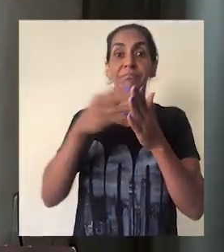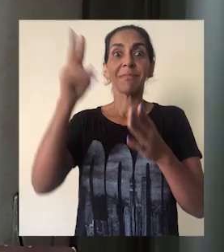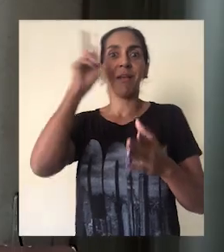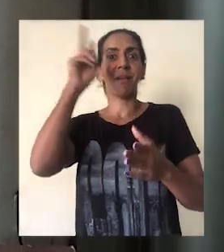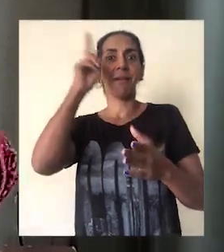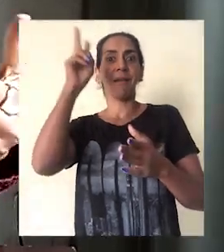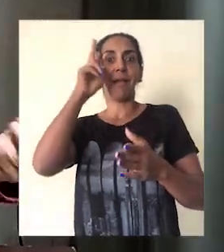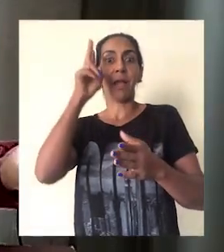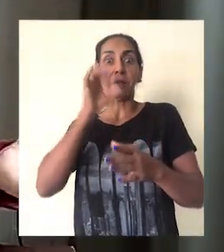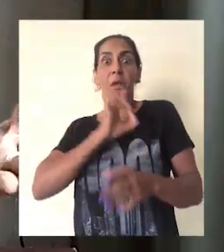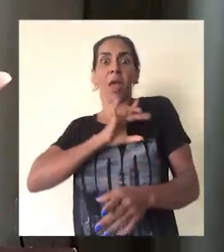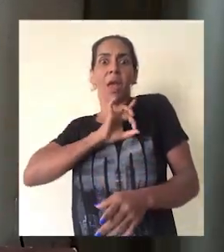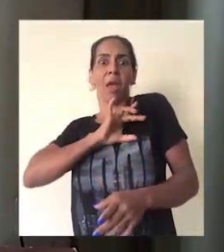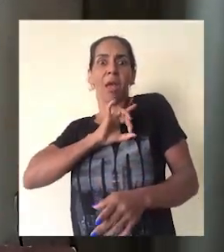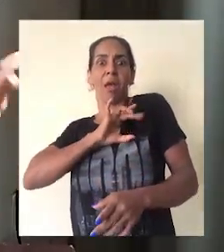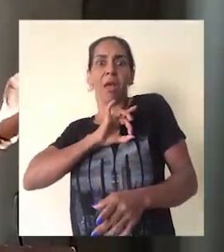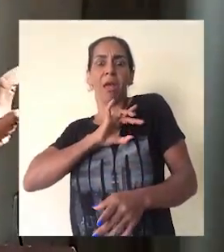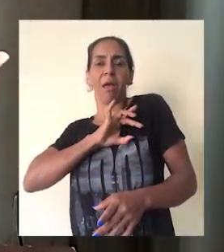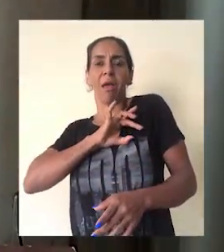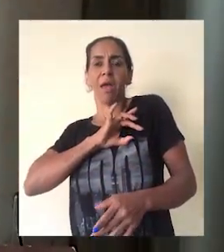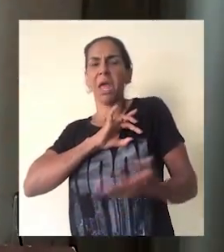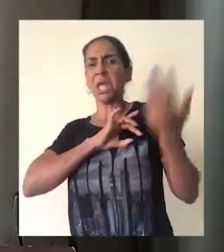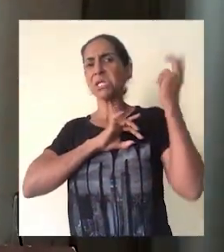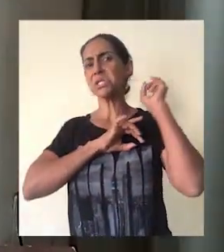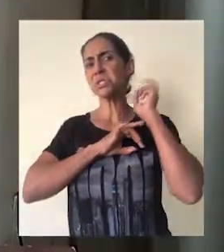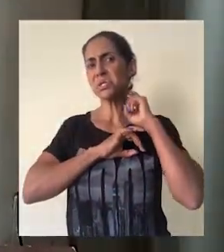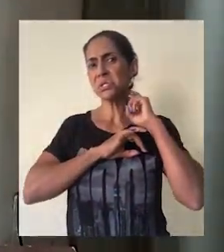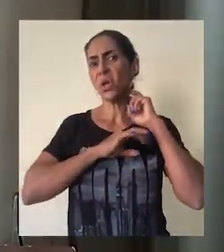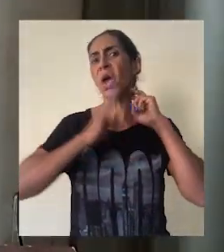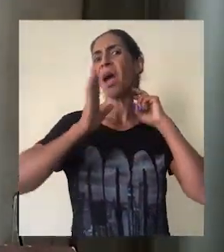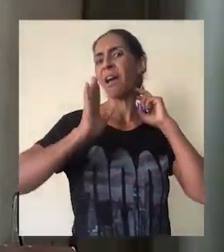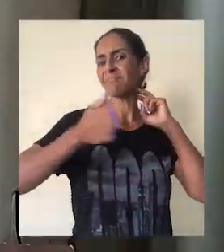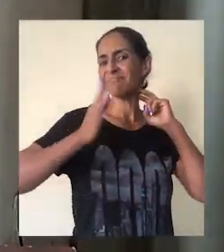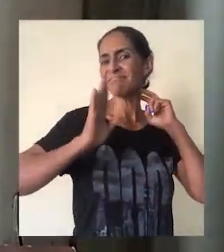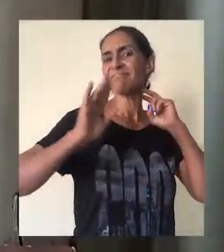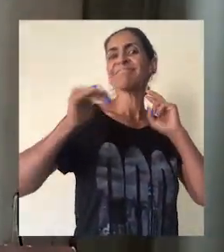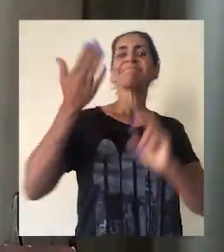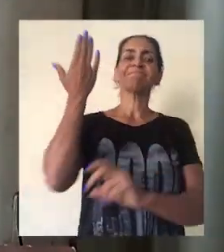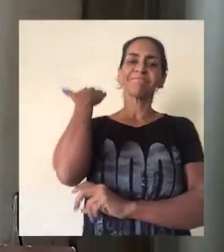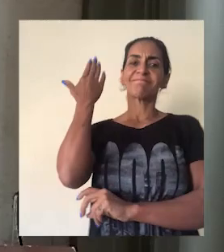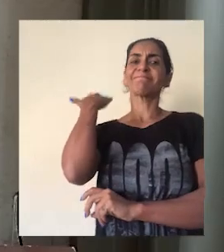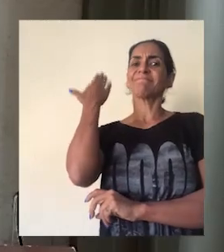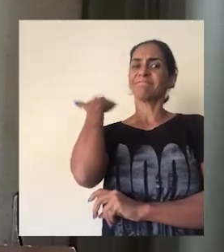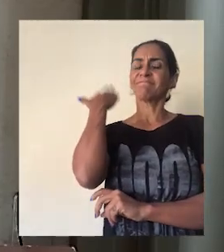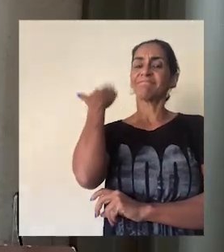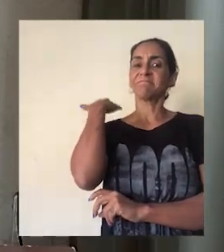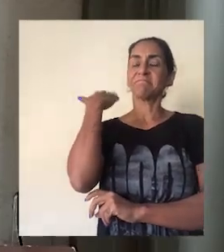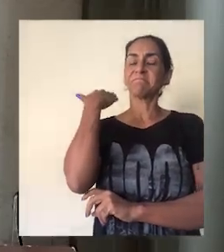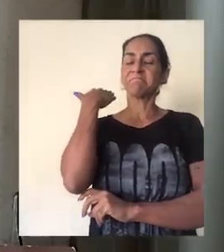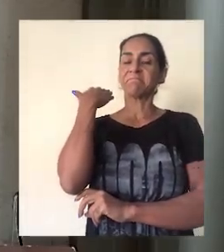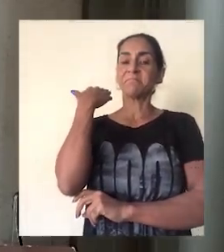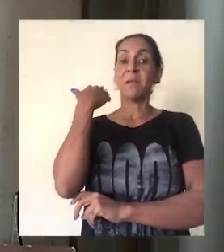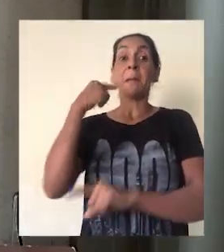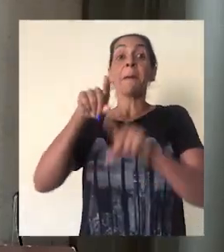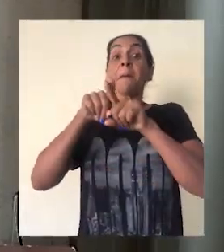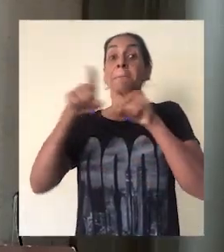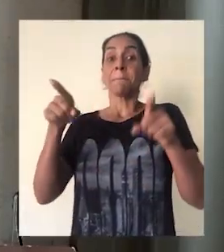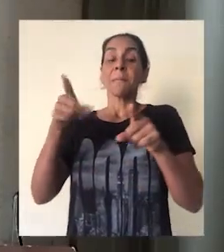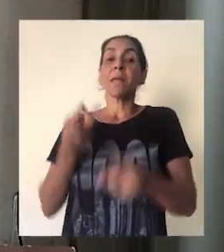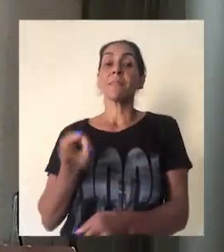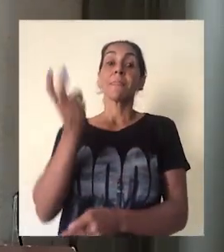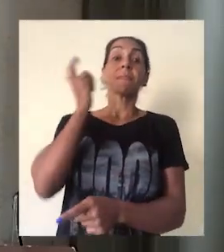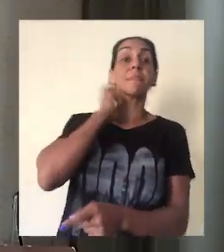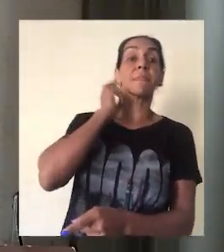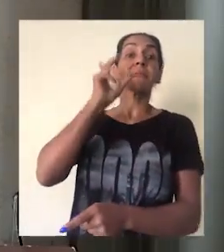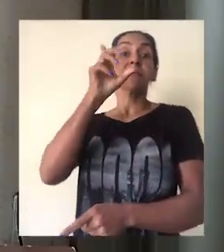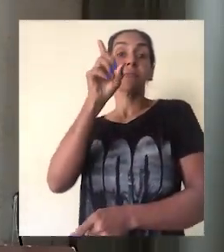do terror. Vampiros já existiam, a lenda dos vampiros já era muito conhecida e muito popular, mas Drácula